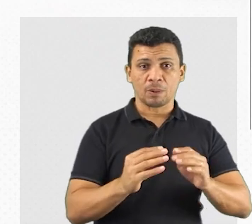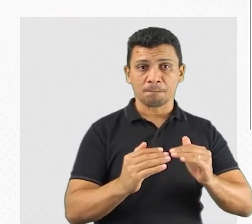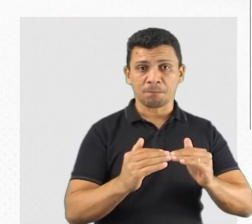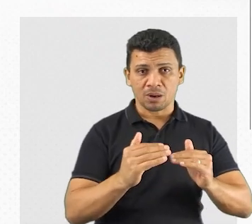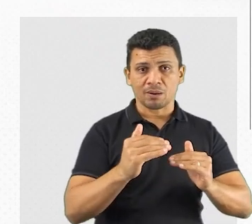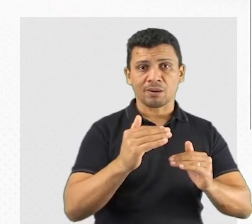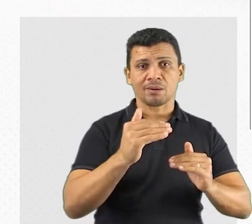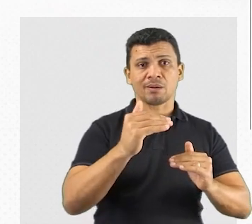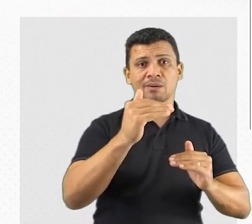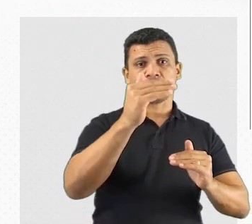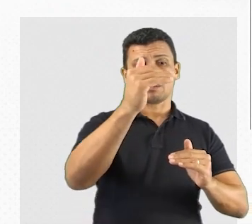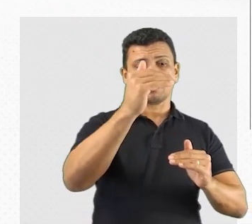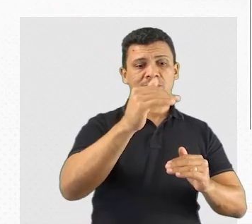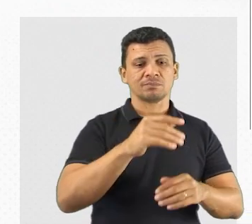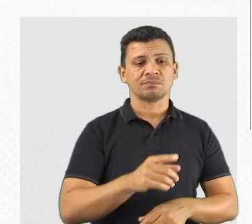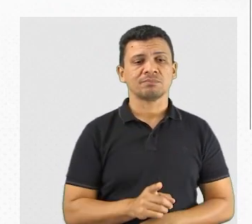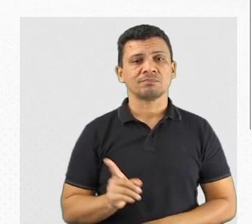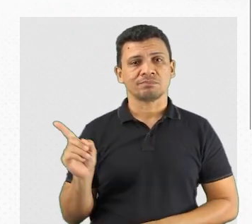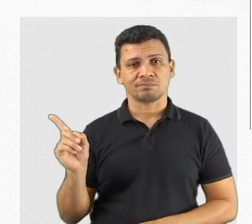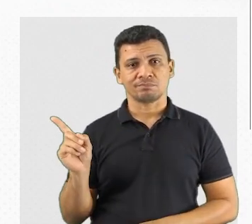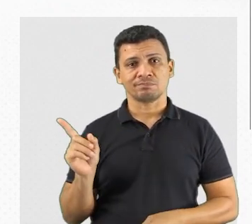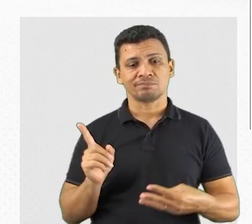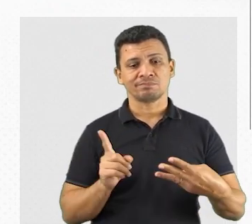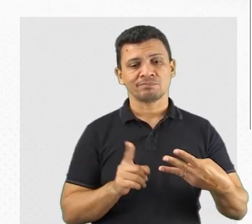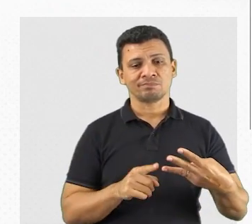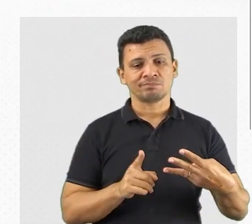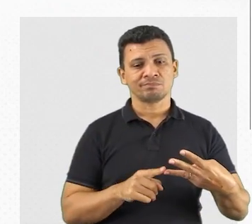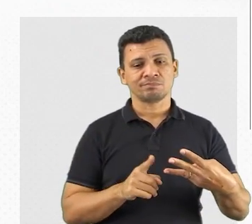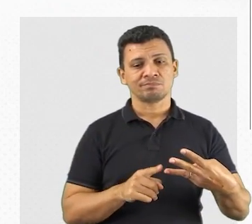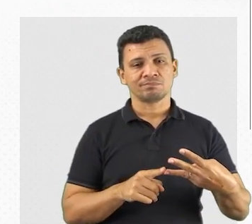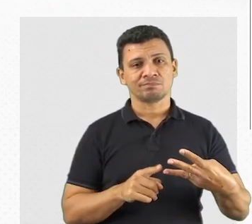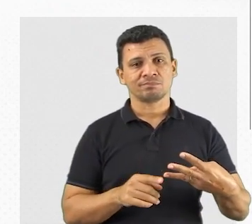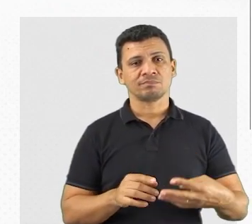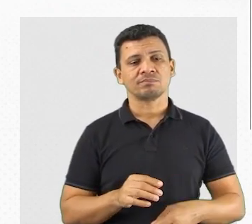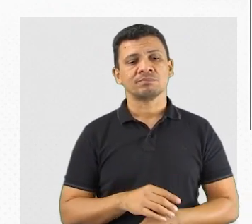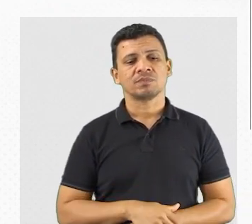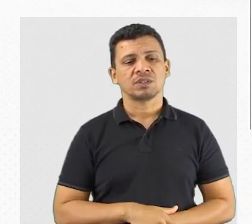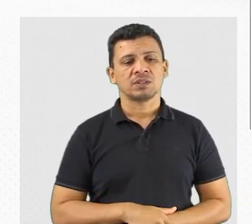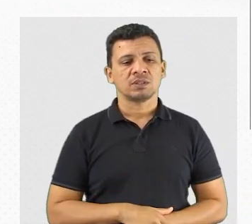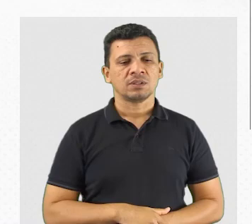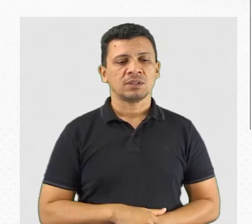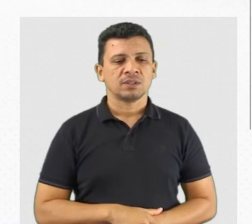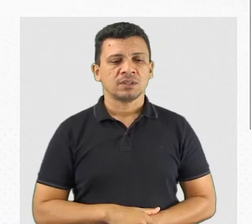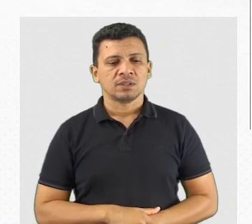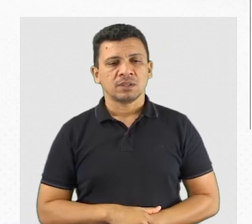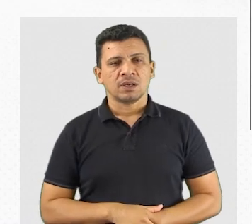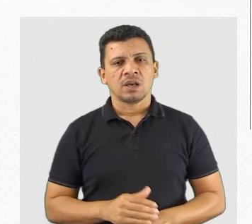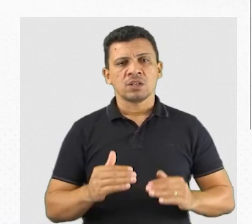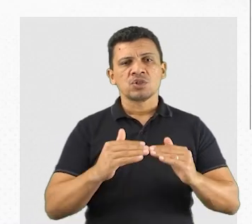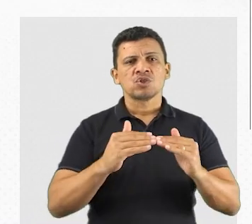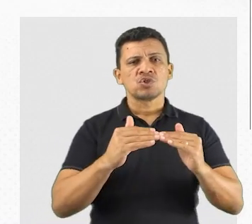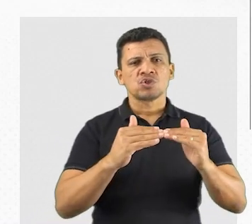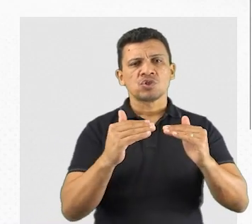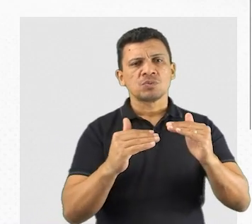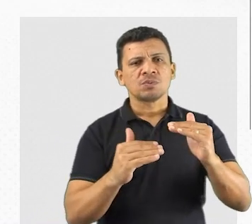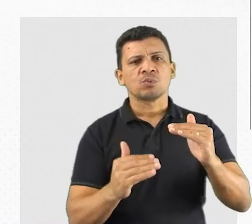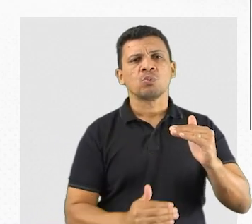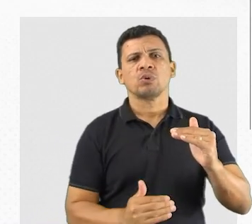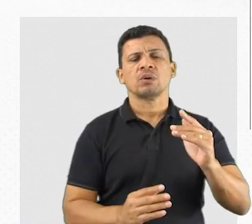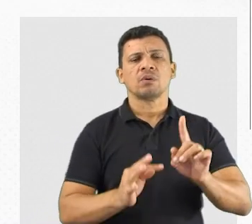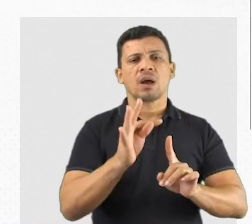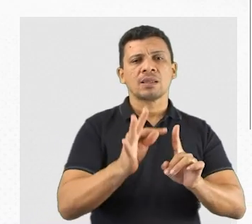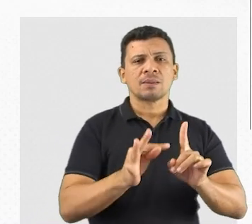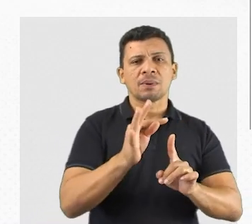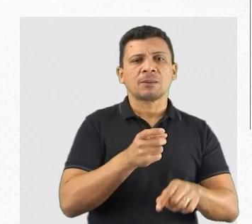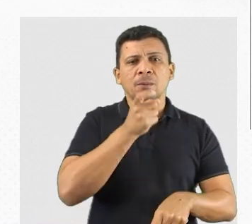ebulição. Ebulioscopia, ebuliometria. Ele diminuiu a temperatura de